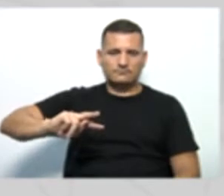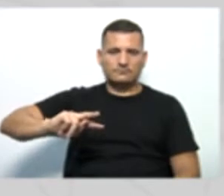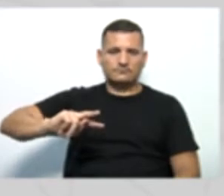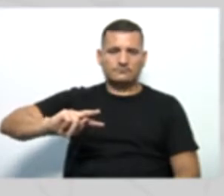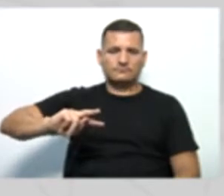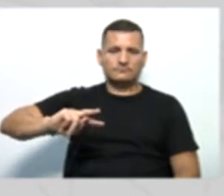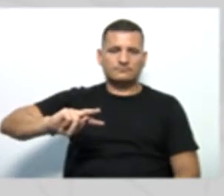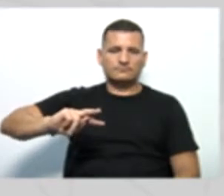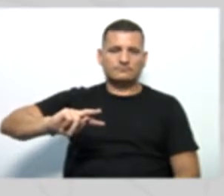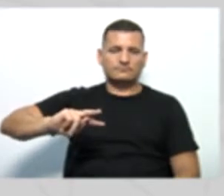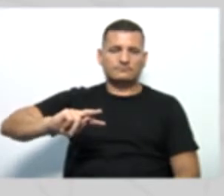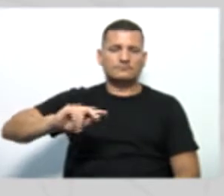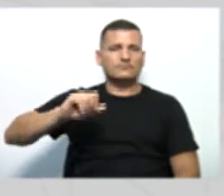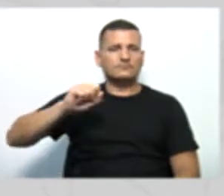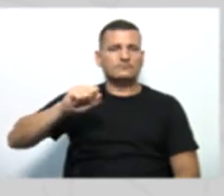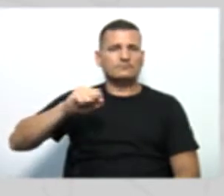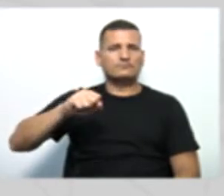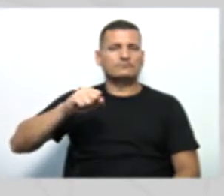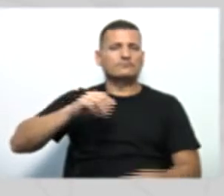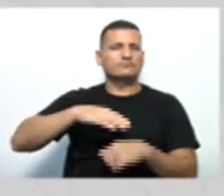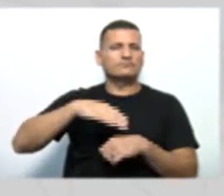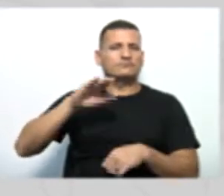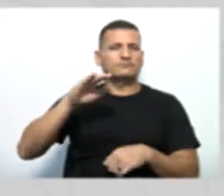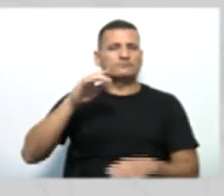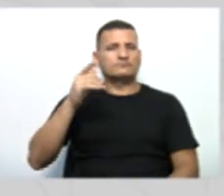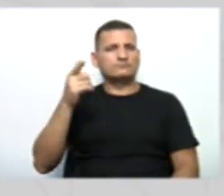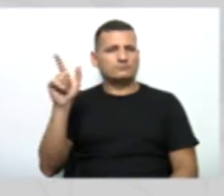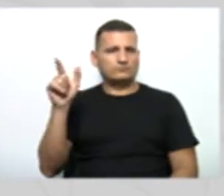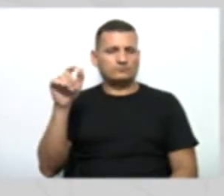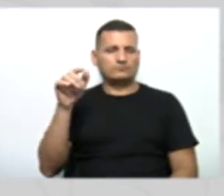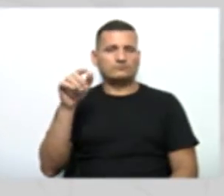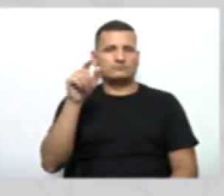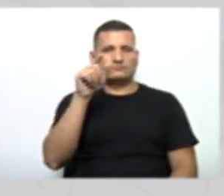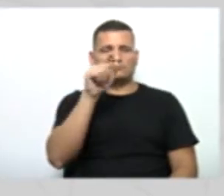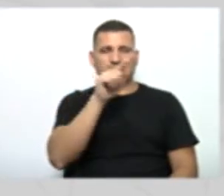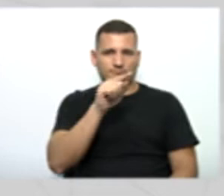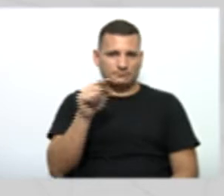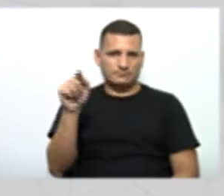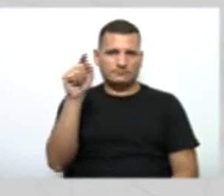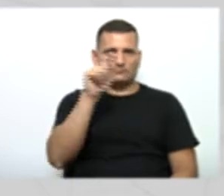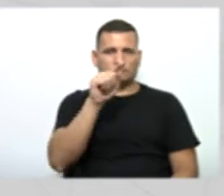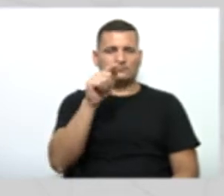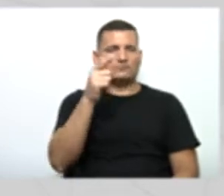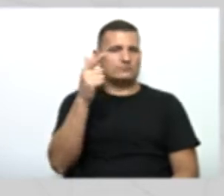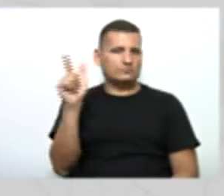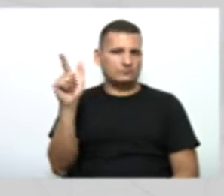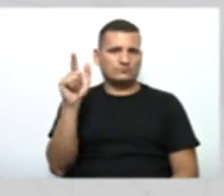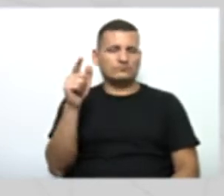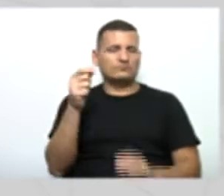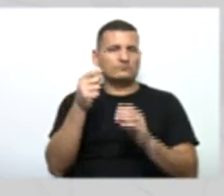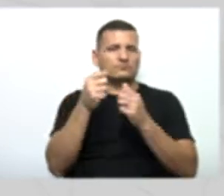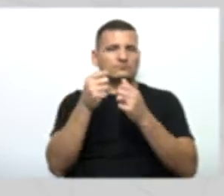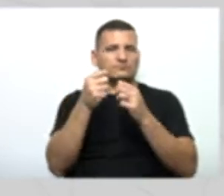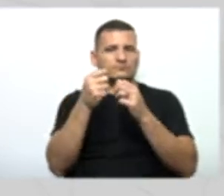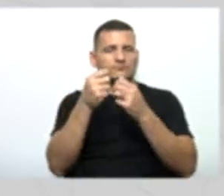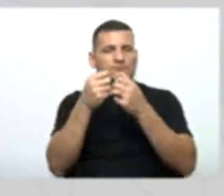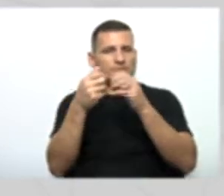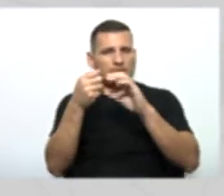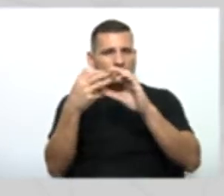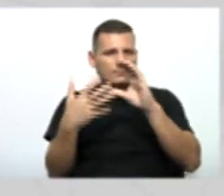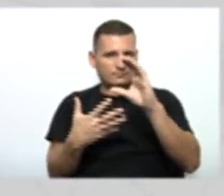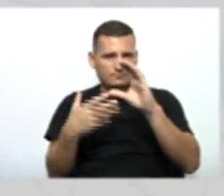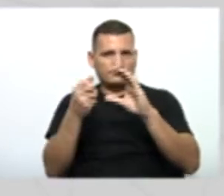muito mais outras classes, muitos outros casos de uso, outras funcionalidades, ok? E isso é